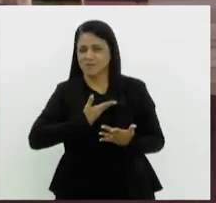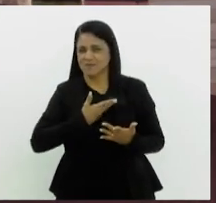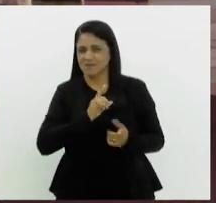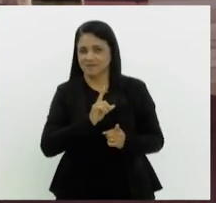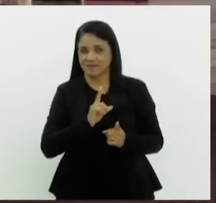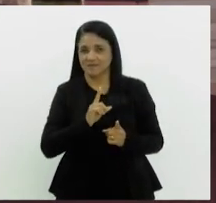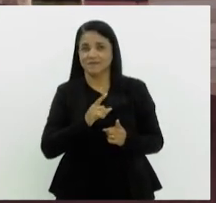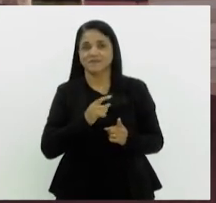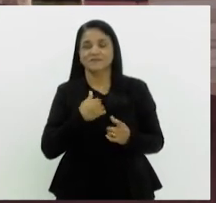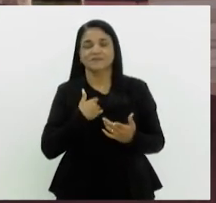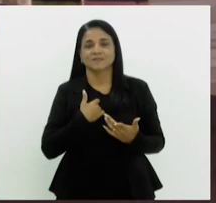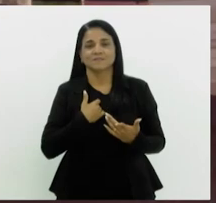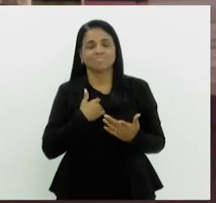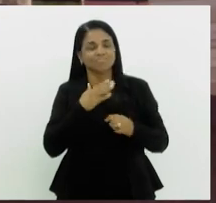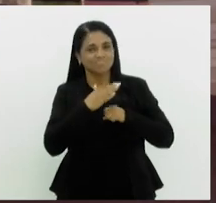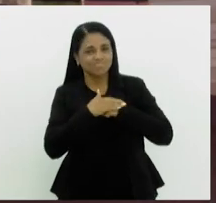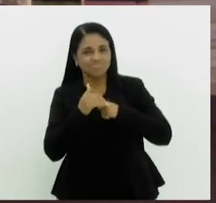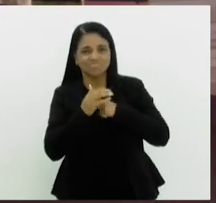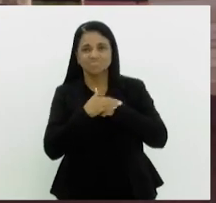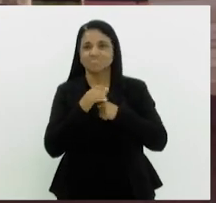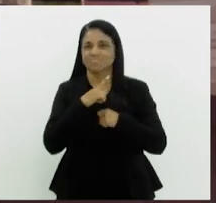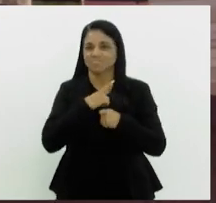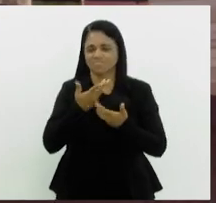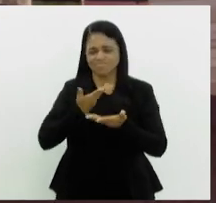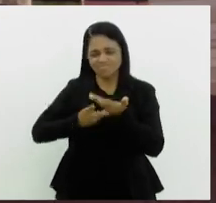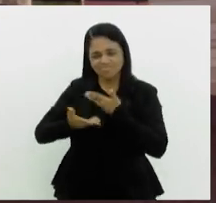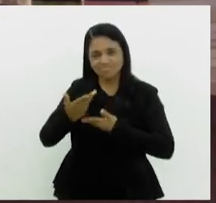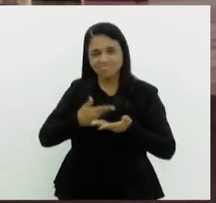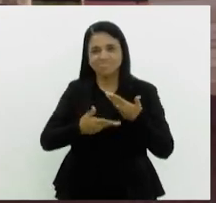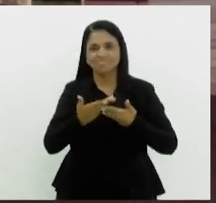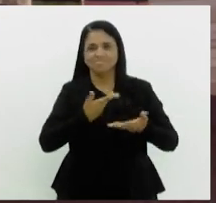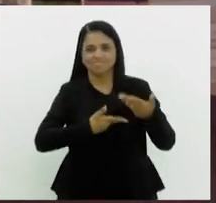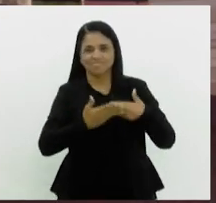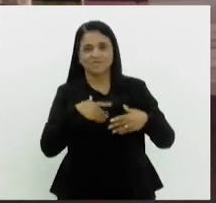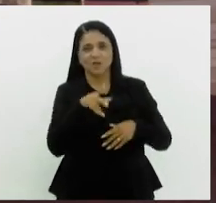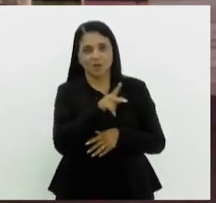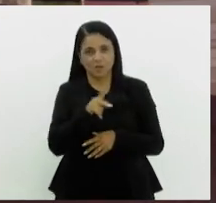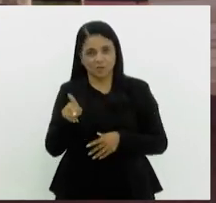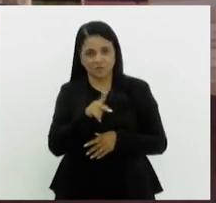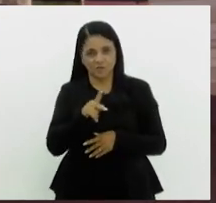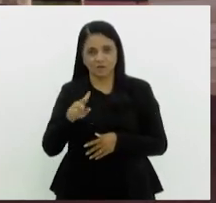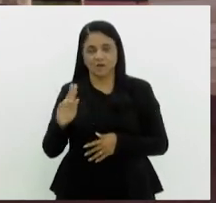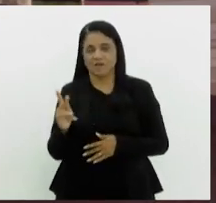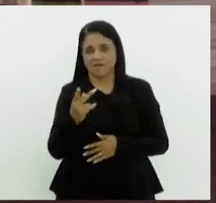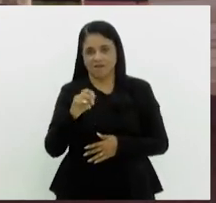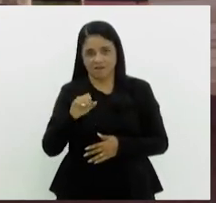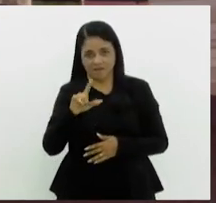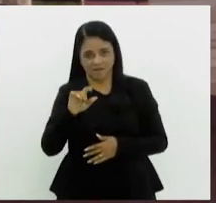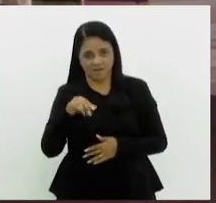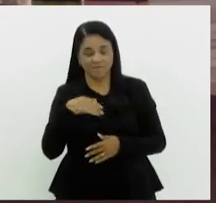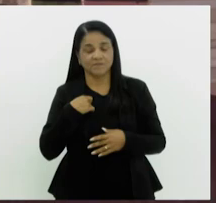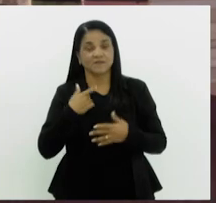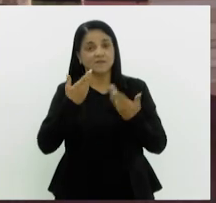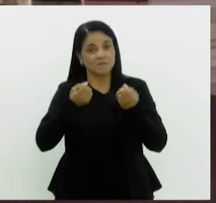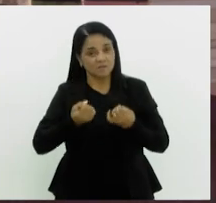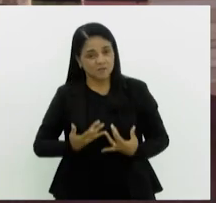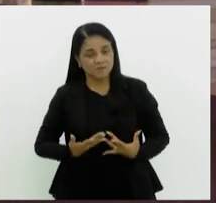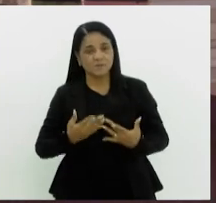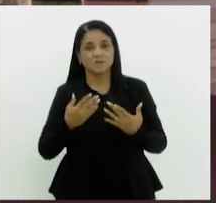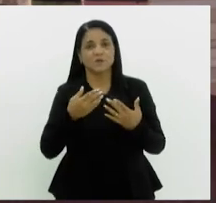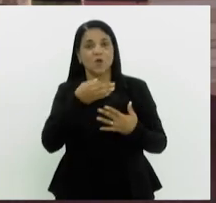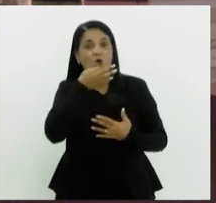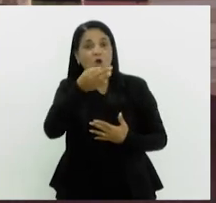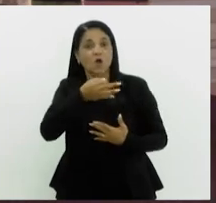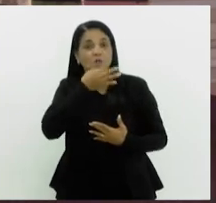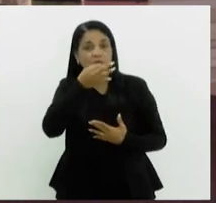ela e com tanto afeto trocado com a professora Helena Teodoro. Falo aqui também como formadora de opinião